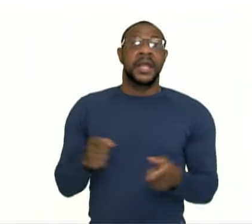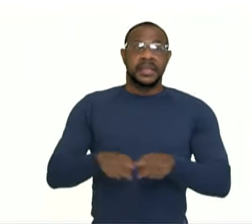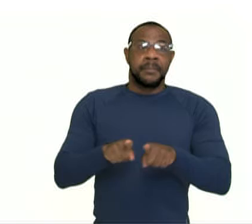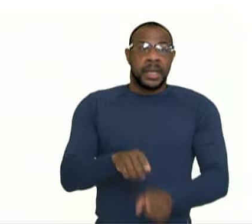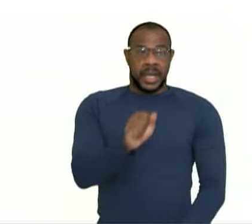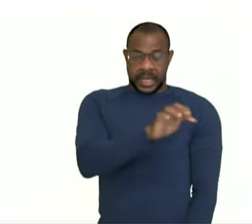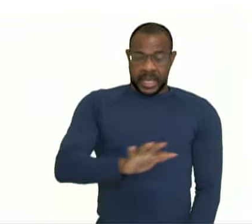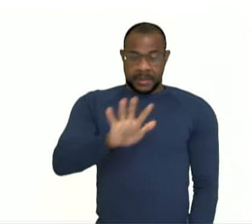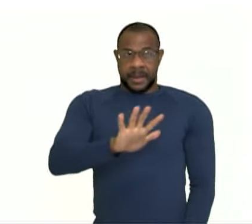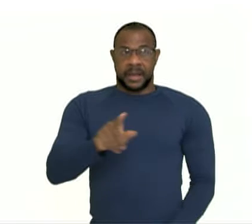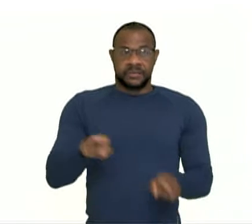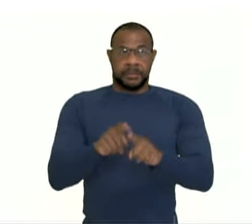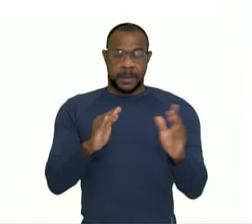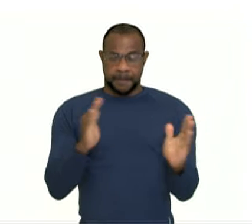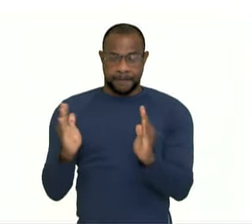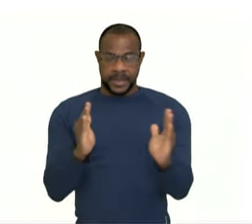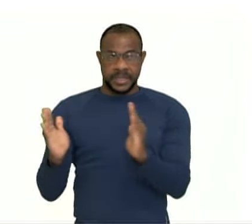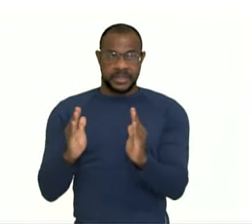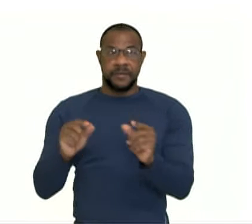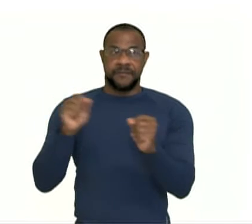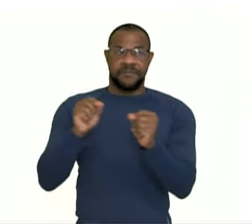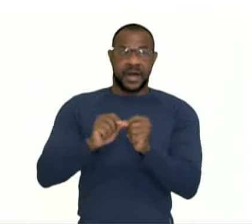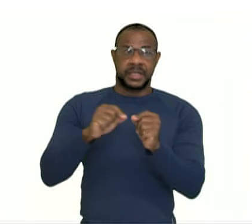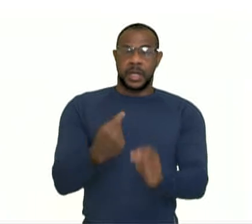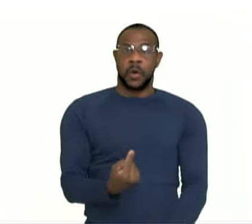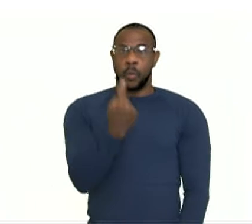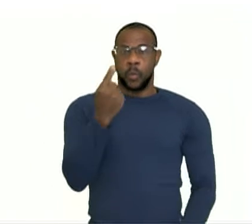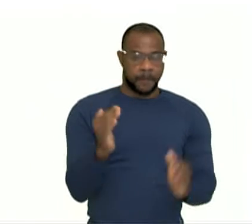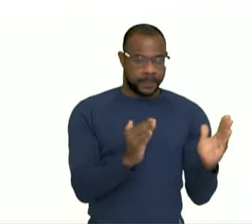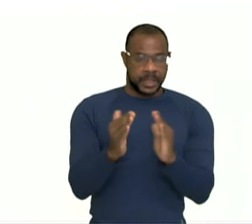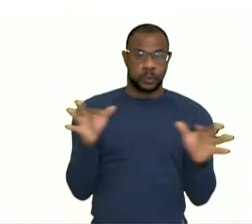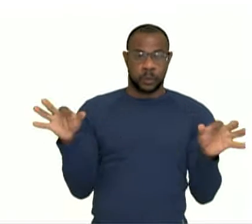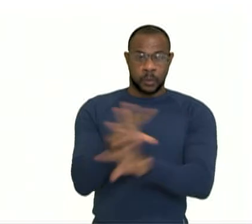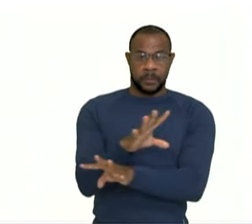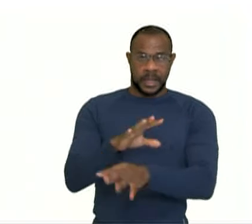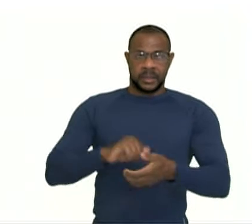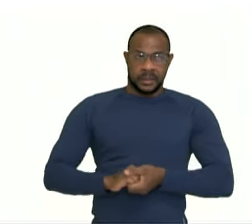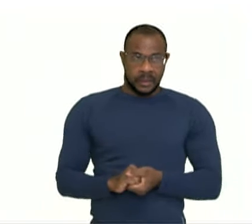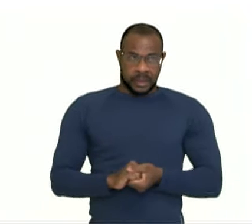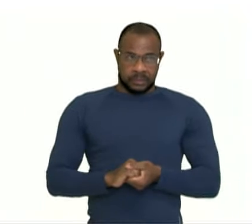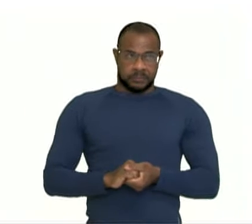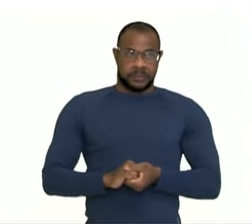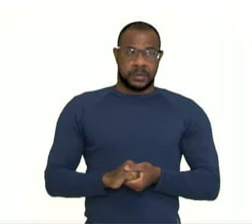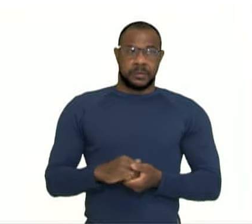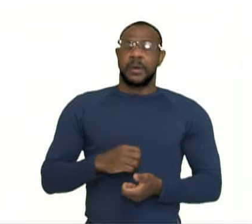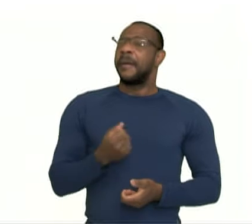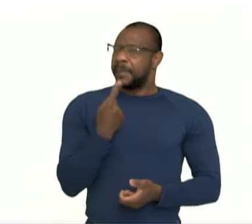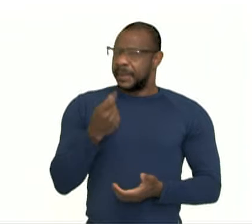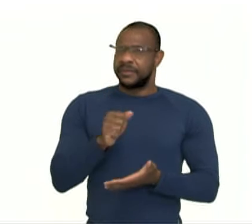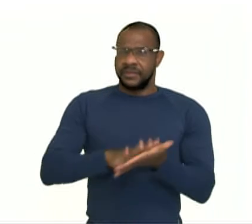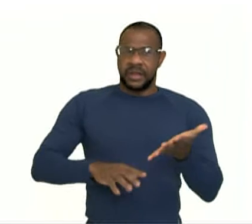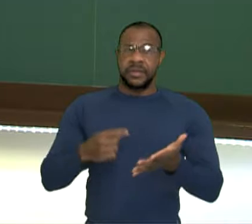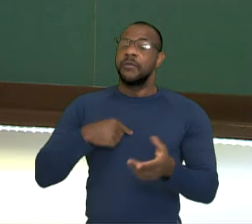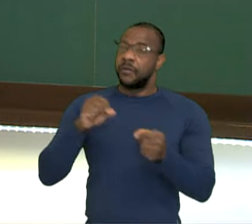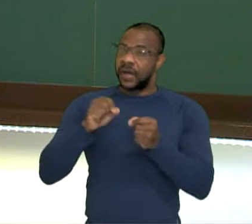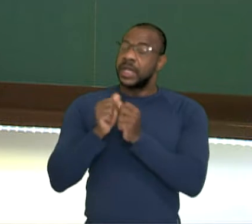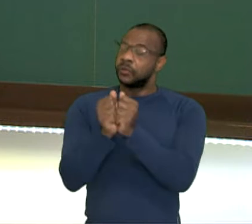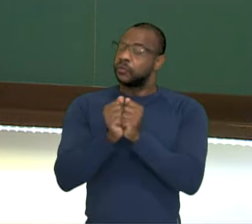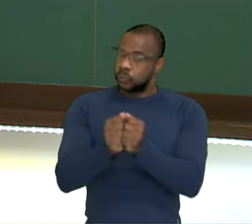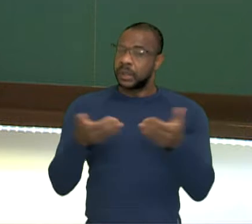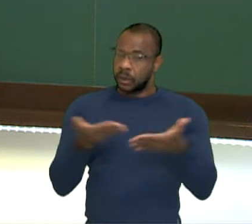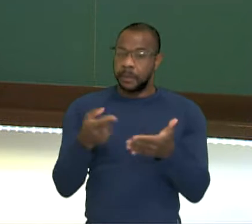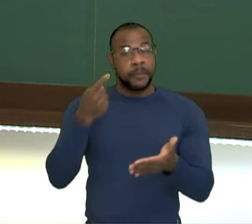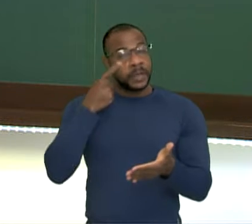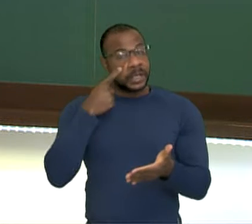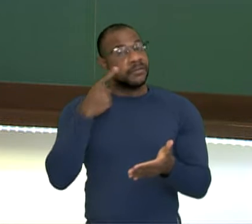e o seu período. Construa apenas um período completo. Então, como é o primeiro exercício, eu vou fazer com vocês